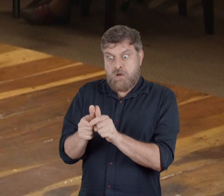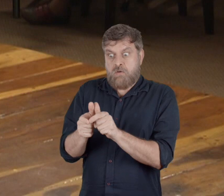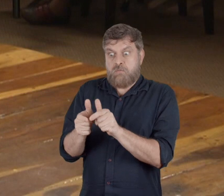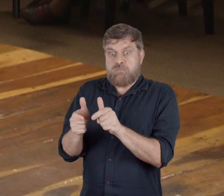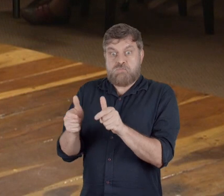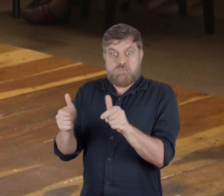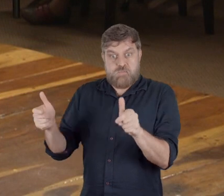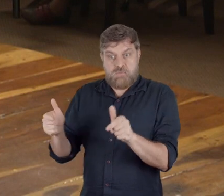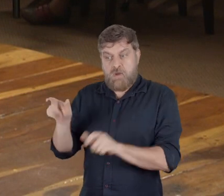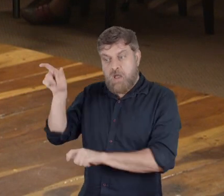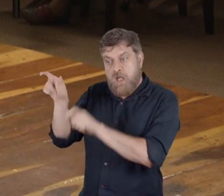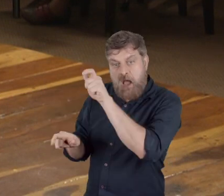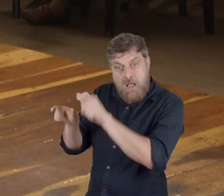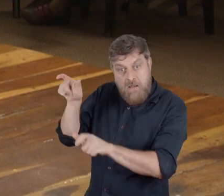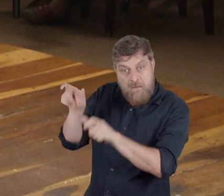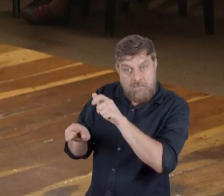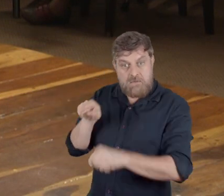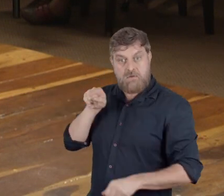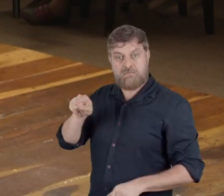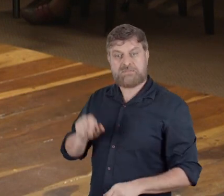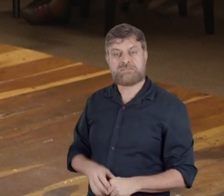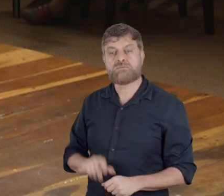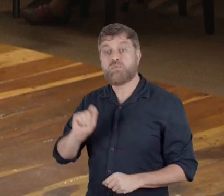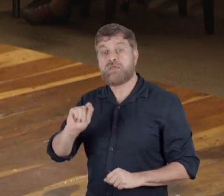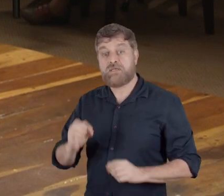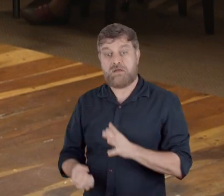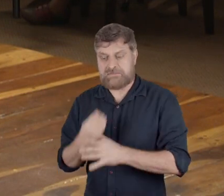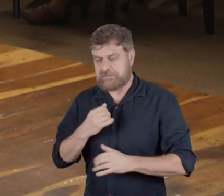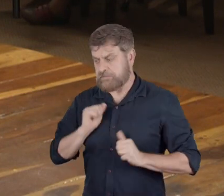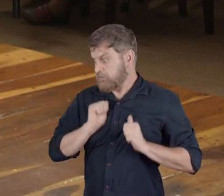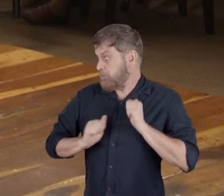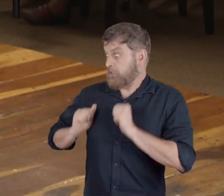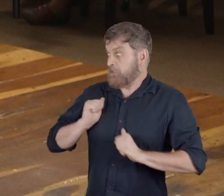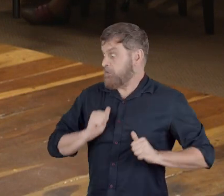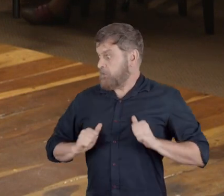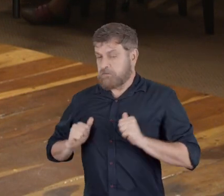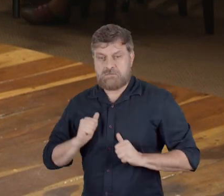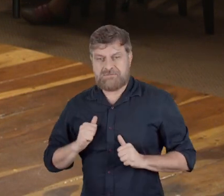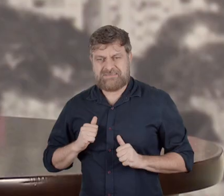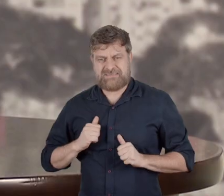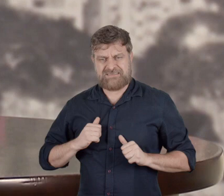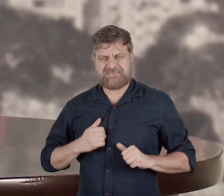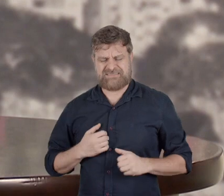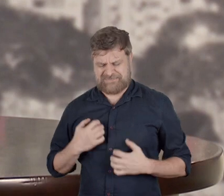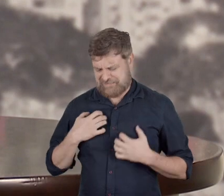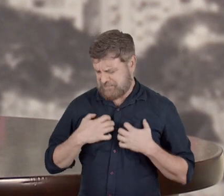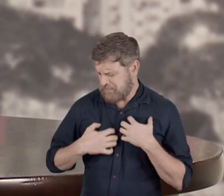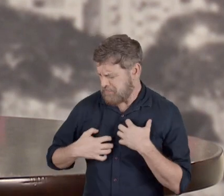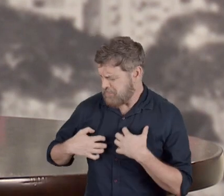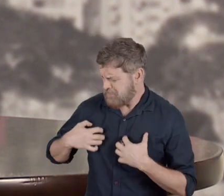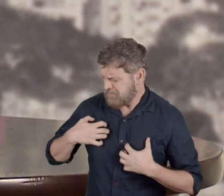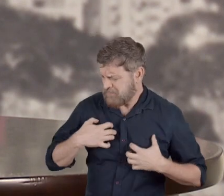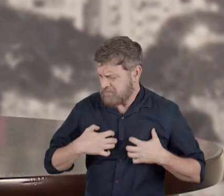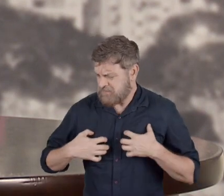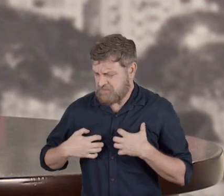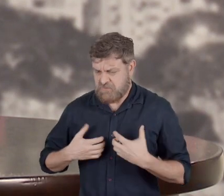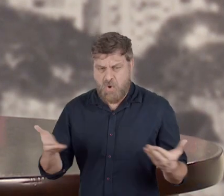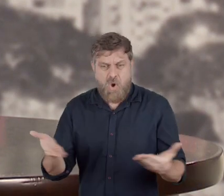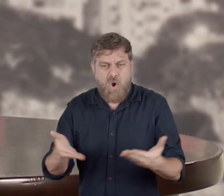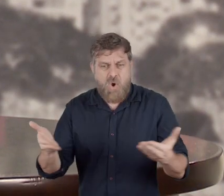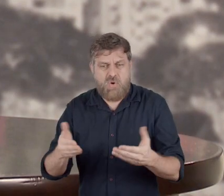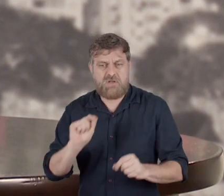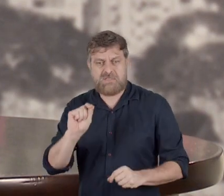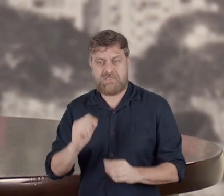uma porcentagem muito alta dessas pessoas sofriam de ansiedade grave. Essa angústia, esse mal-estar